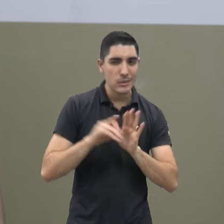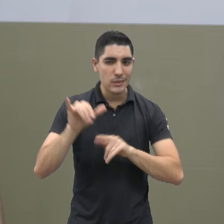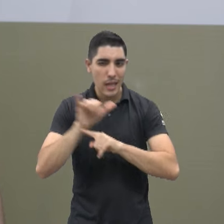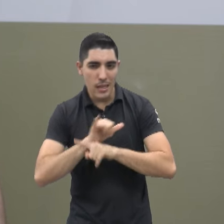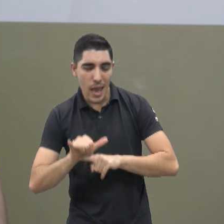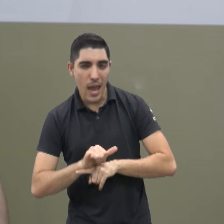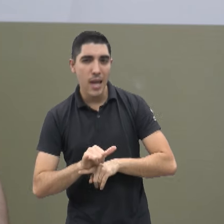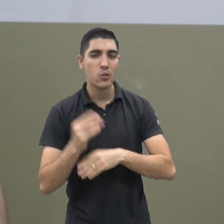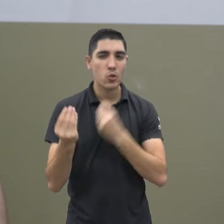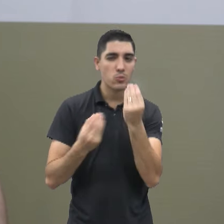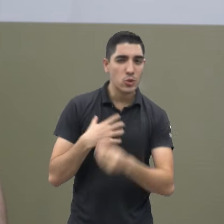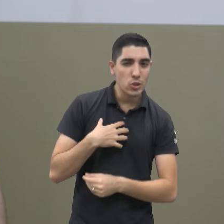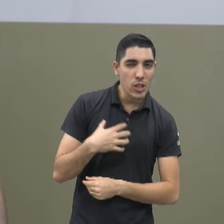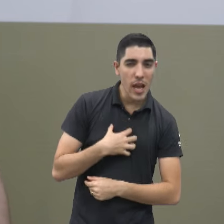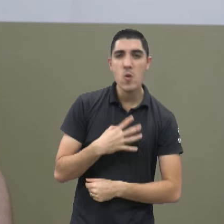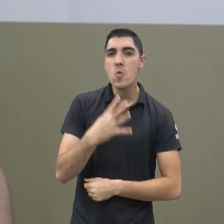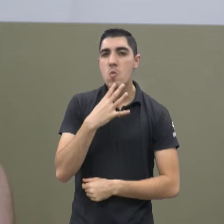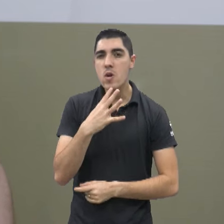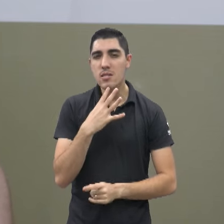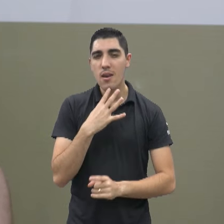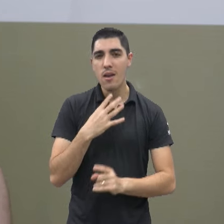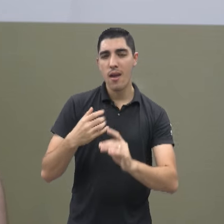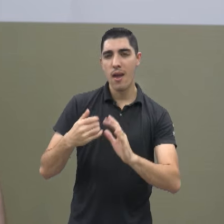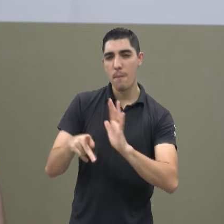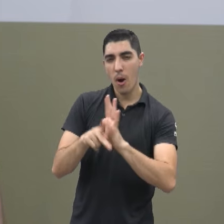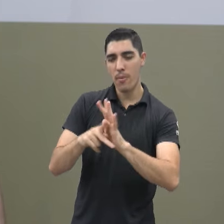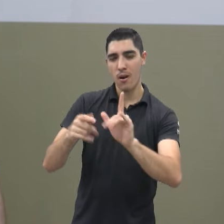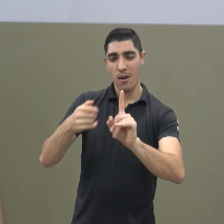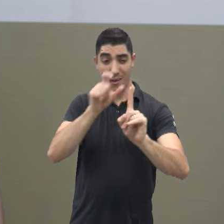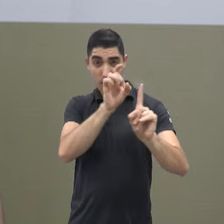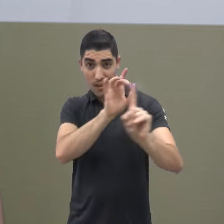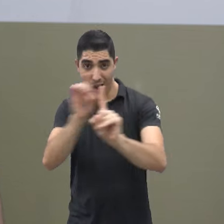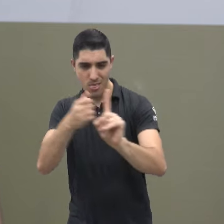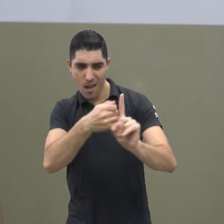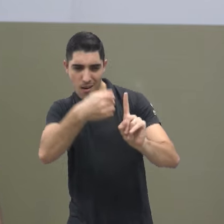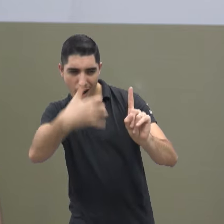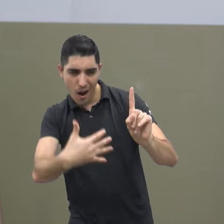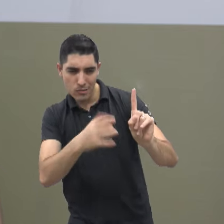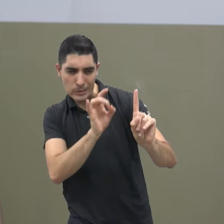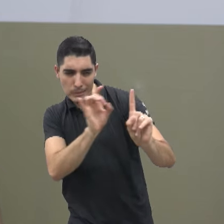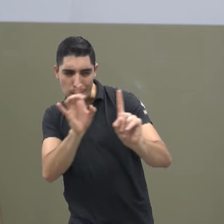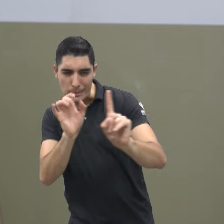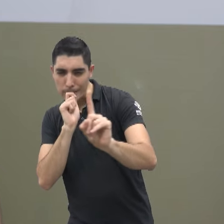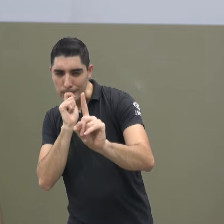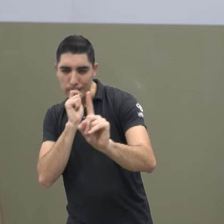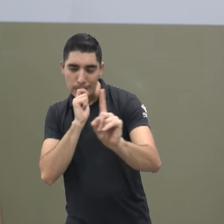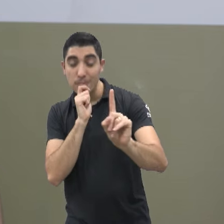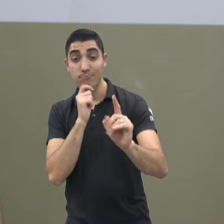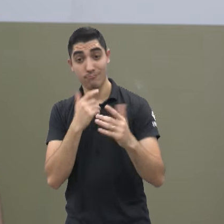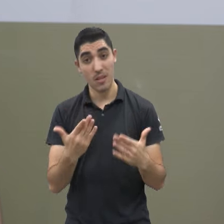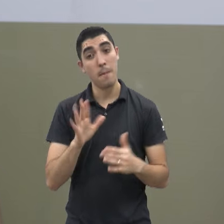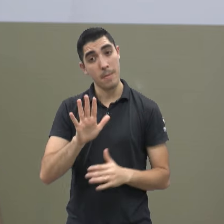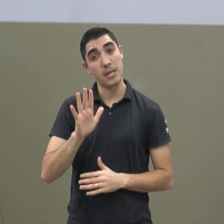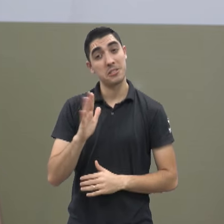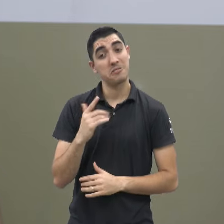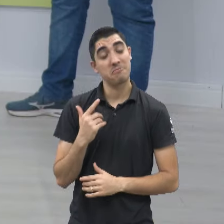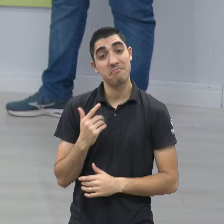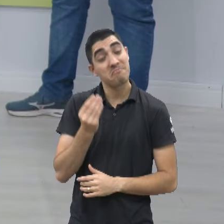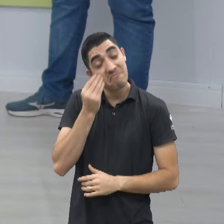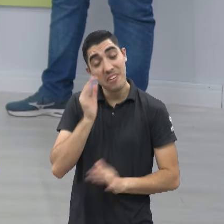jogo, características individuais, tudo isso. Eu e o Cris já estaríamos preparando isso, mas como tem que aguardar, então não dá porque ele não sabe quem é. Mas vamos